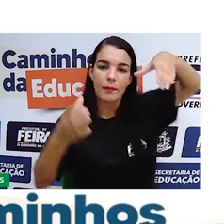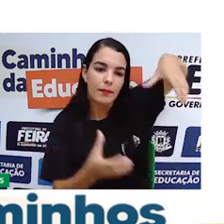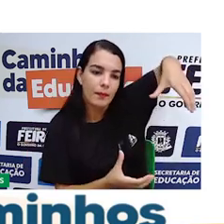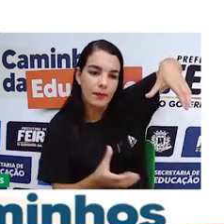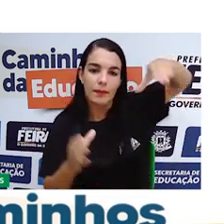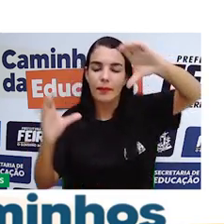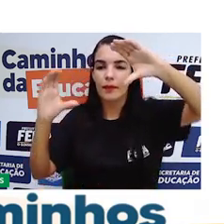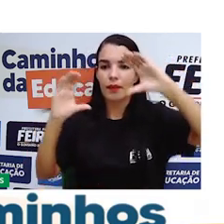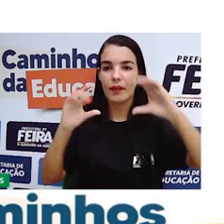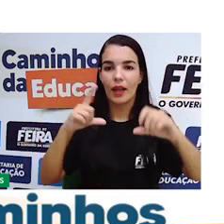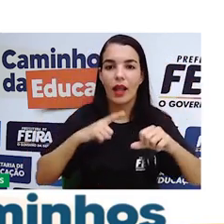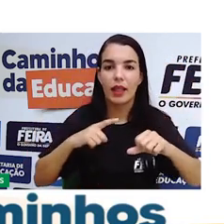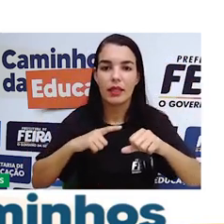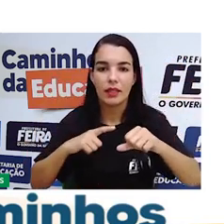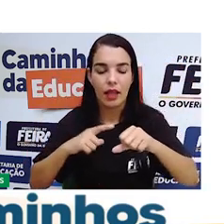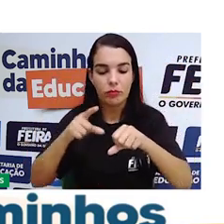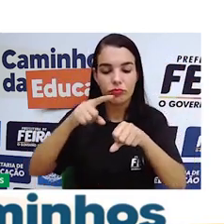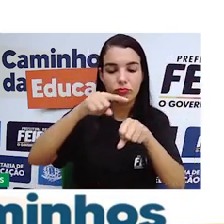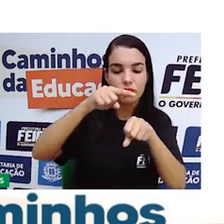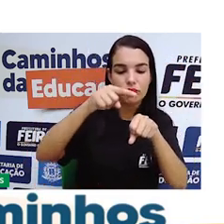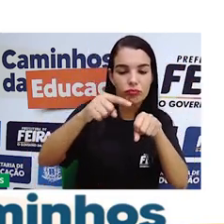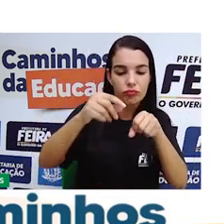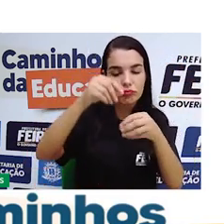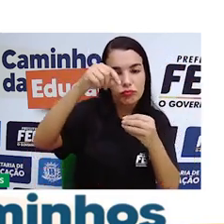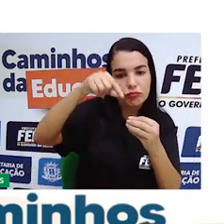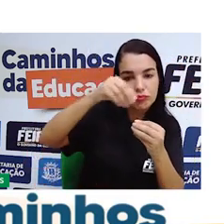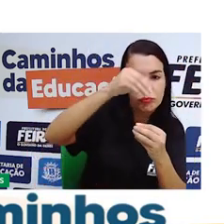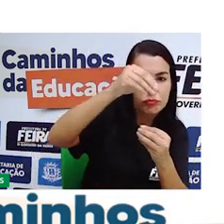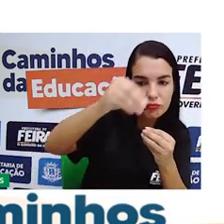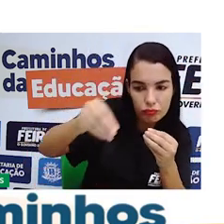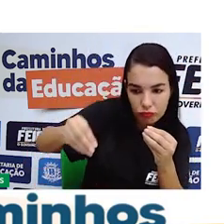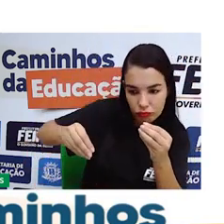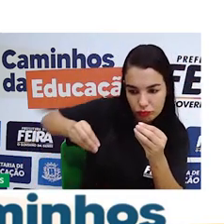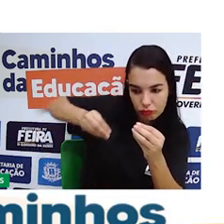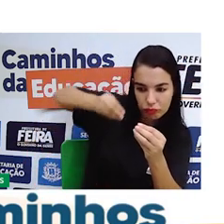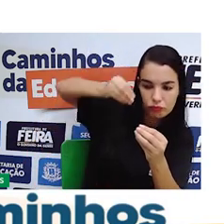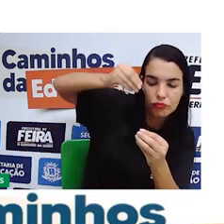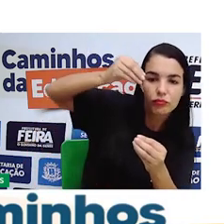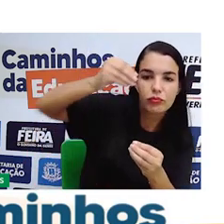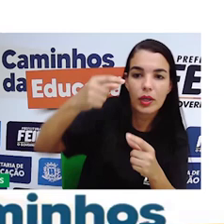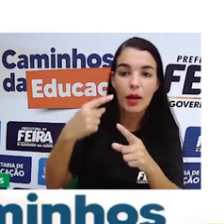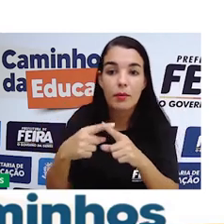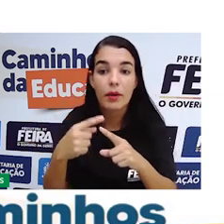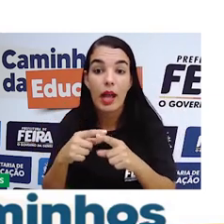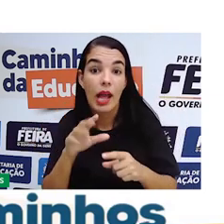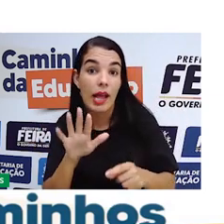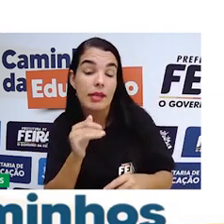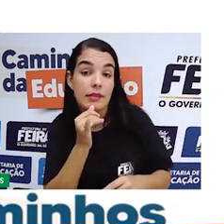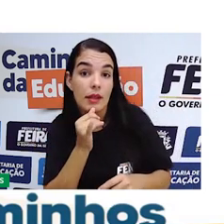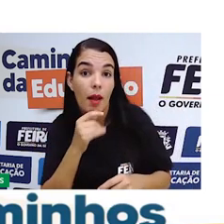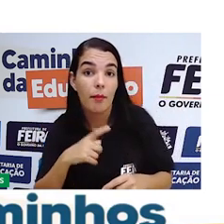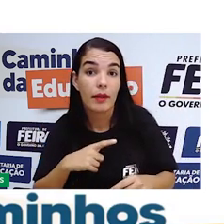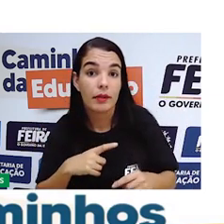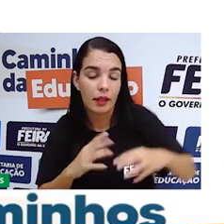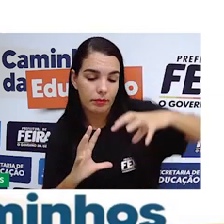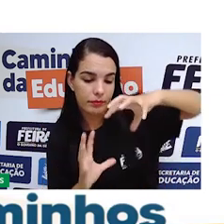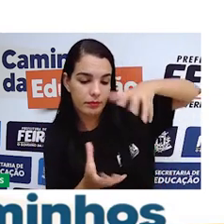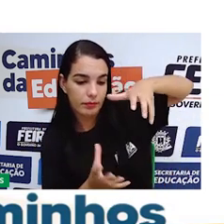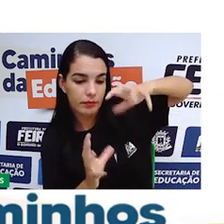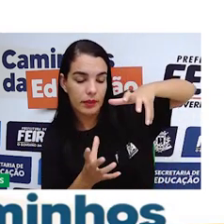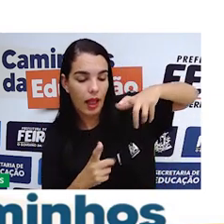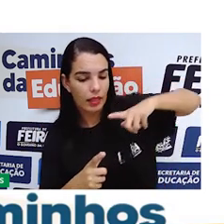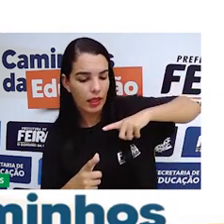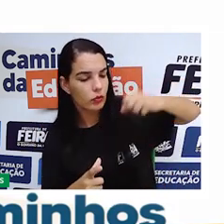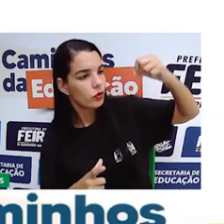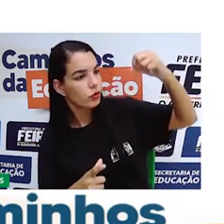diferentes graus de inclinação. Isso faz com que diferentes hemisférios fiquem expostos a diferentes quantidades de